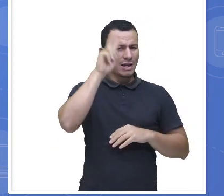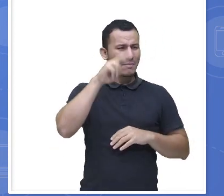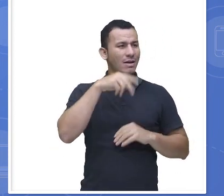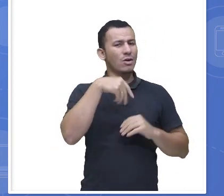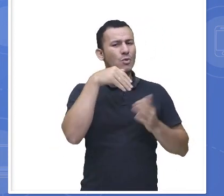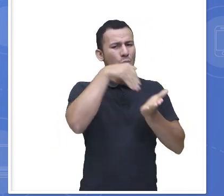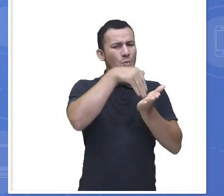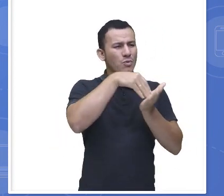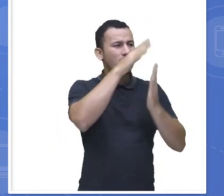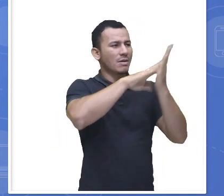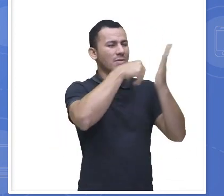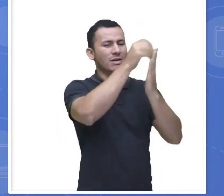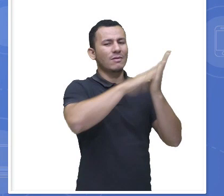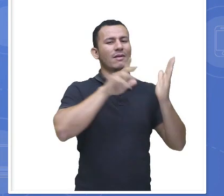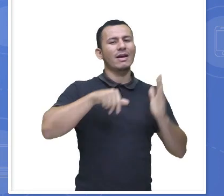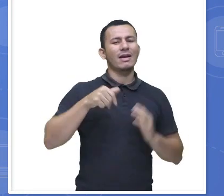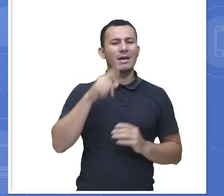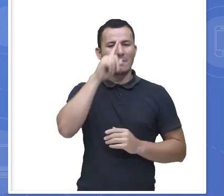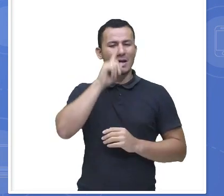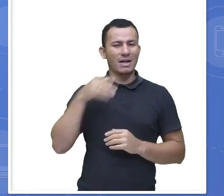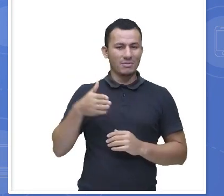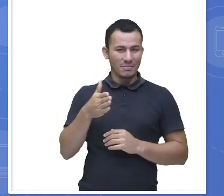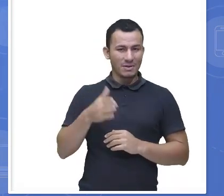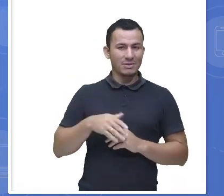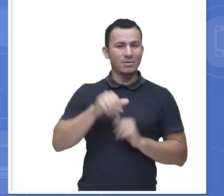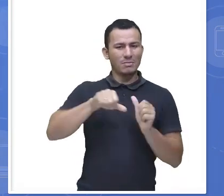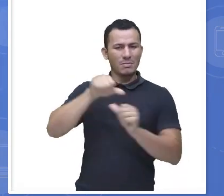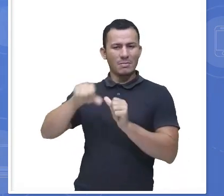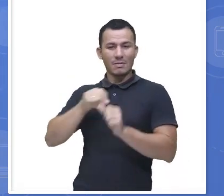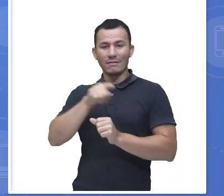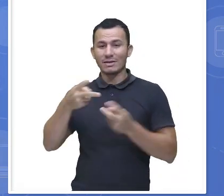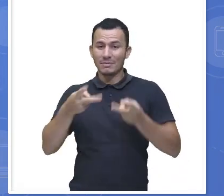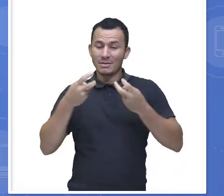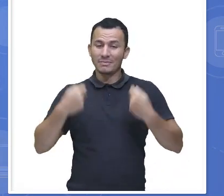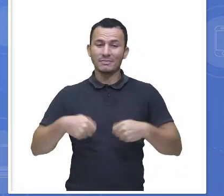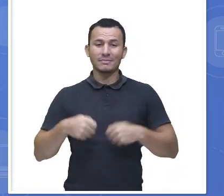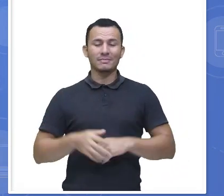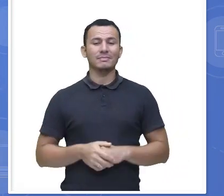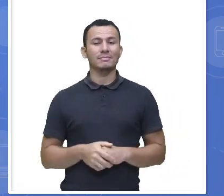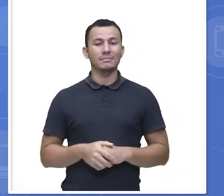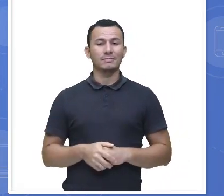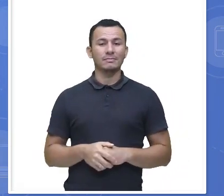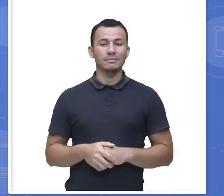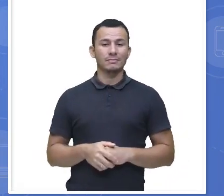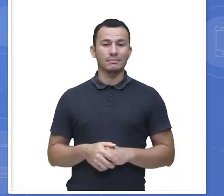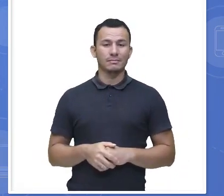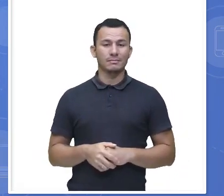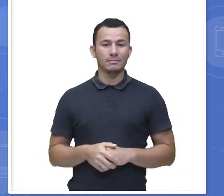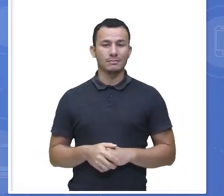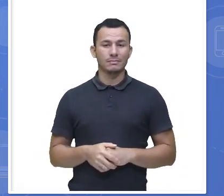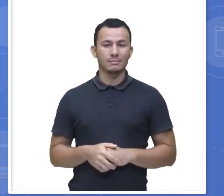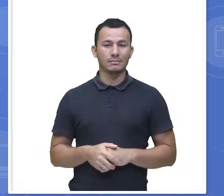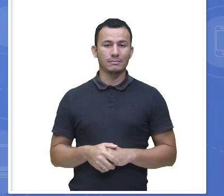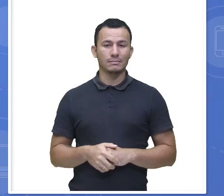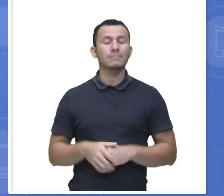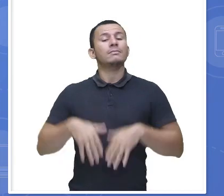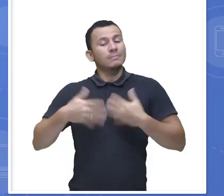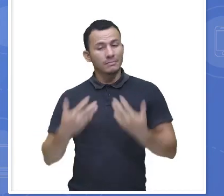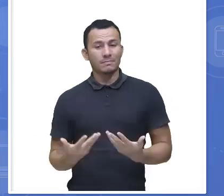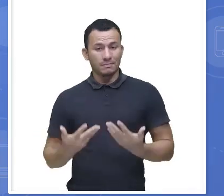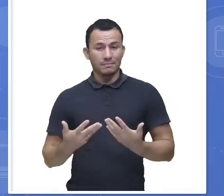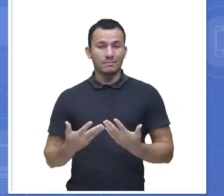certo? Então, esperamos que você perceba isso. Muito bem. Seguindo, então, é isso.